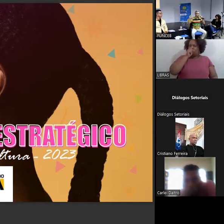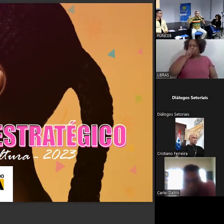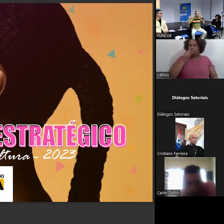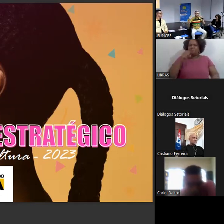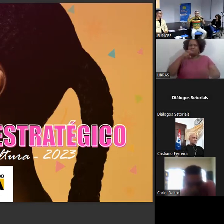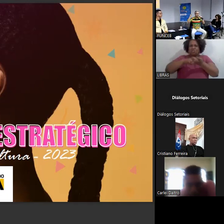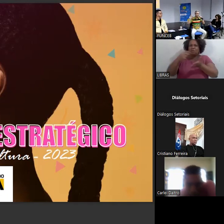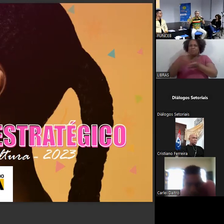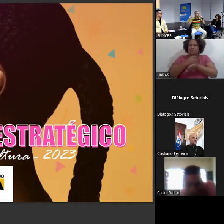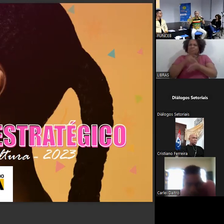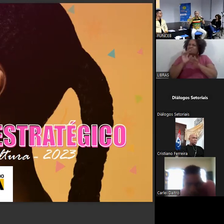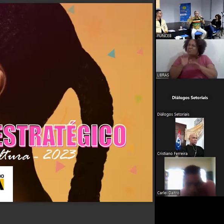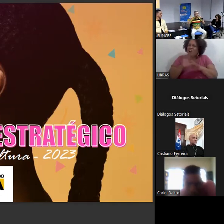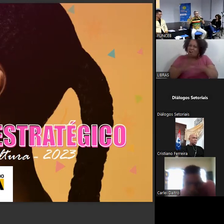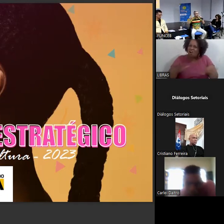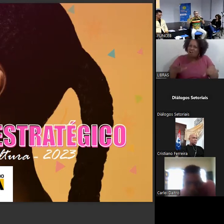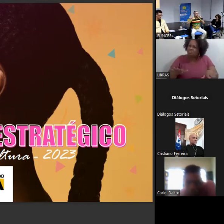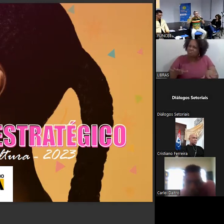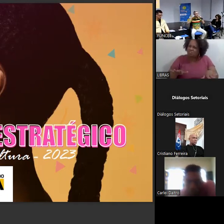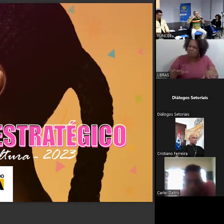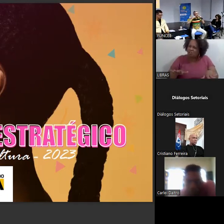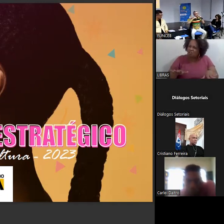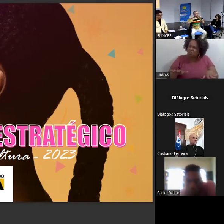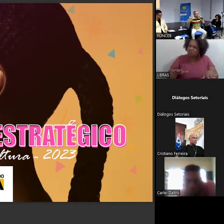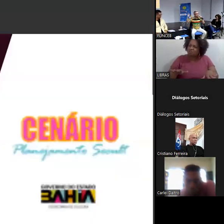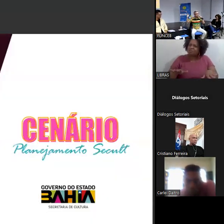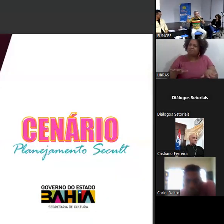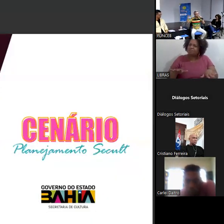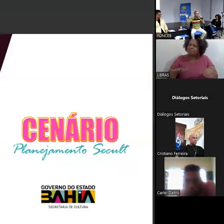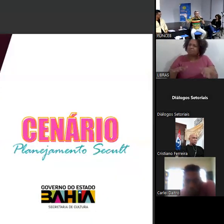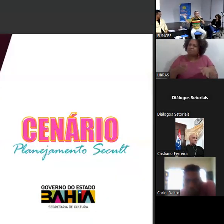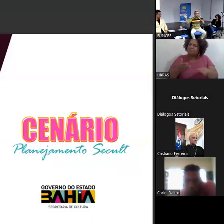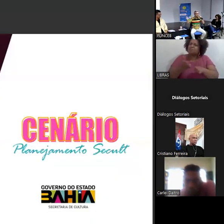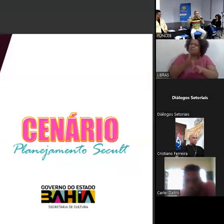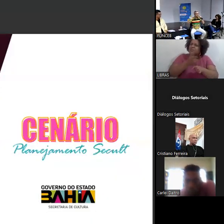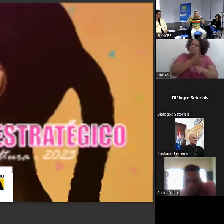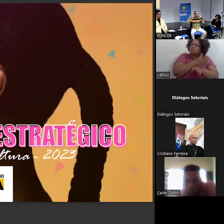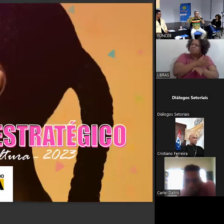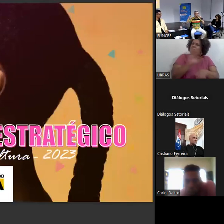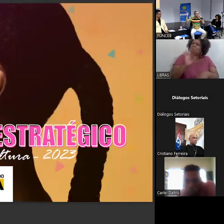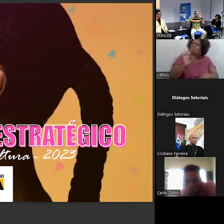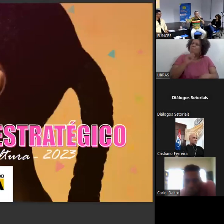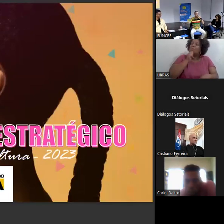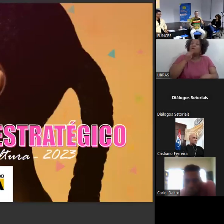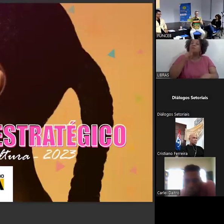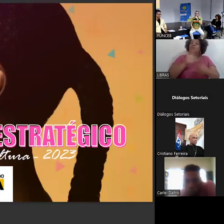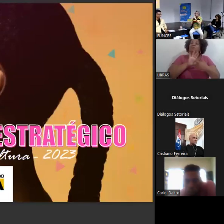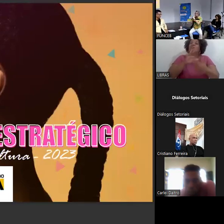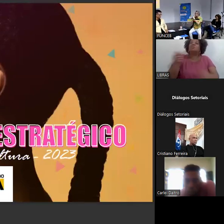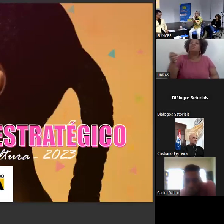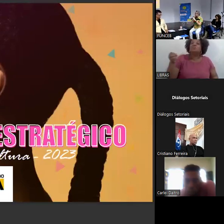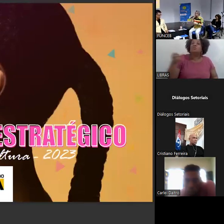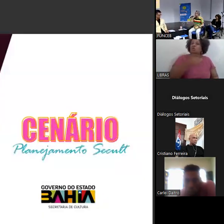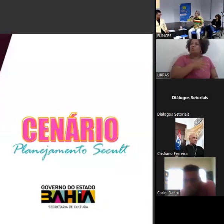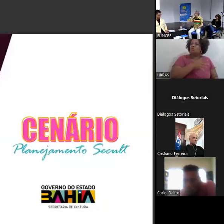colocando só isso, mas as outras coisas, as ações já em andamento não aparecem aqui. Aqui são ações novas para